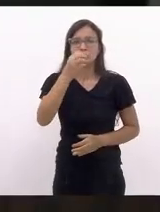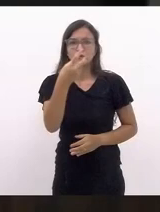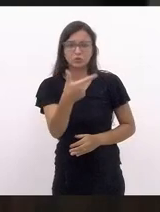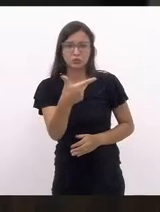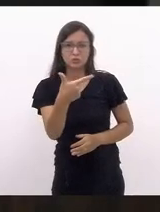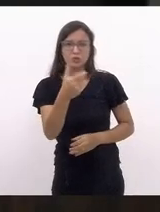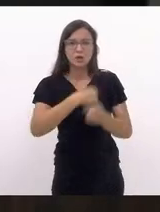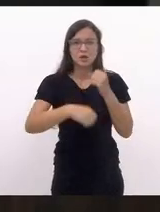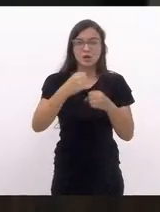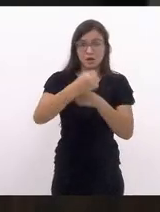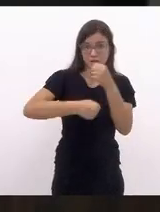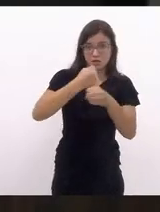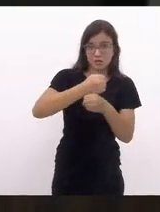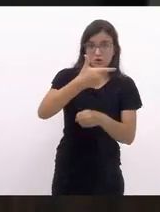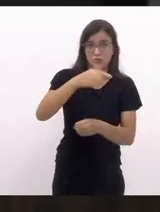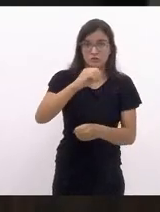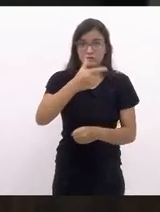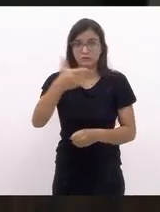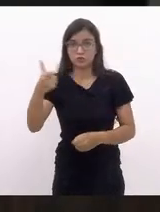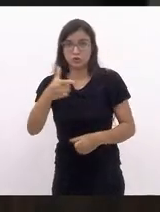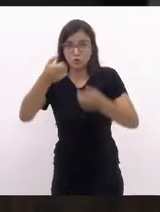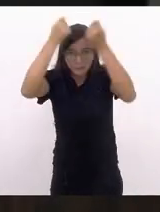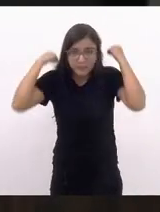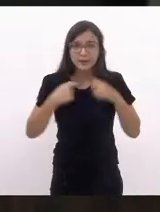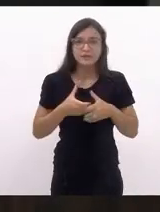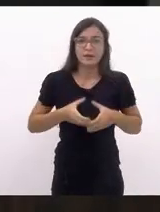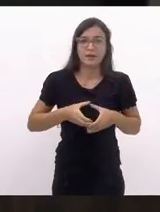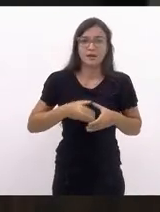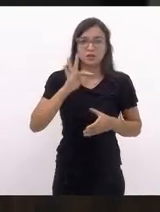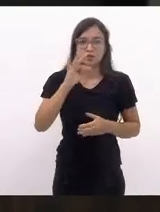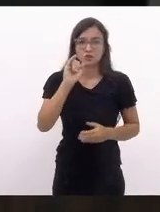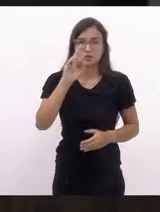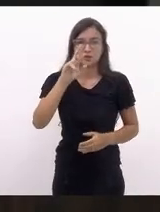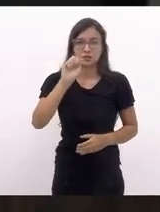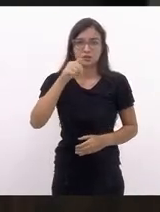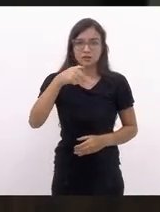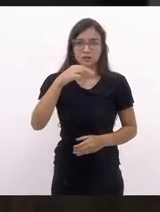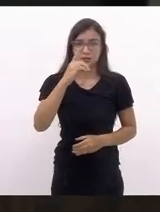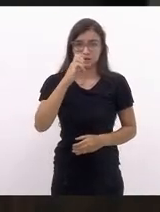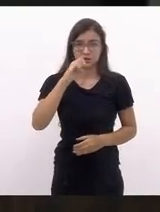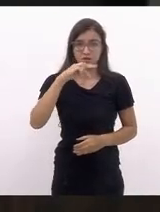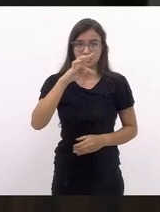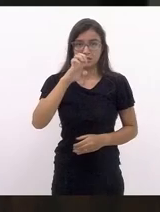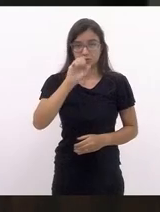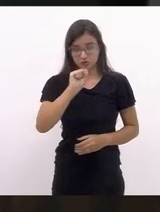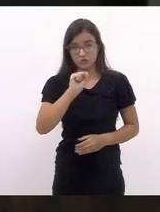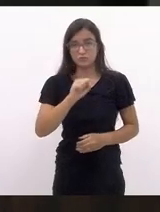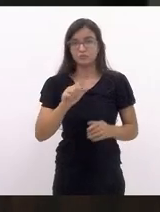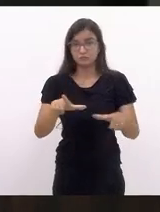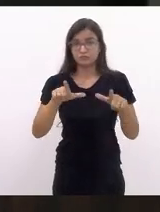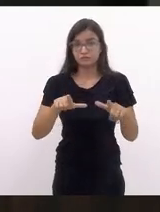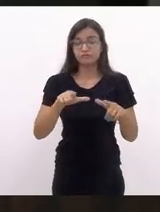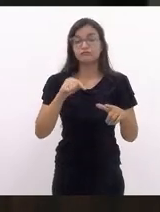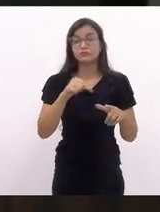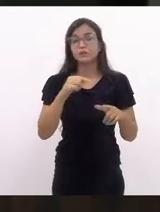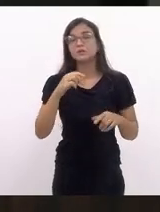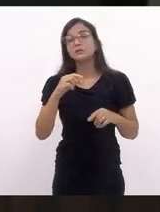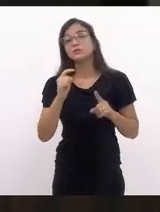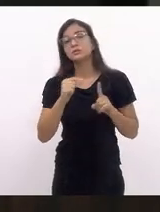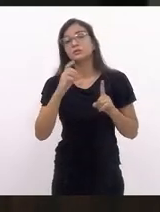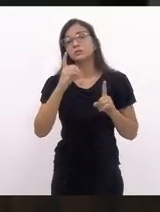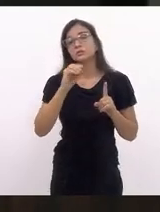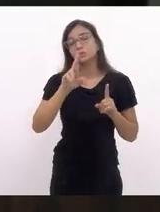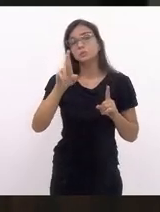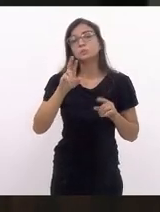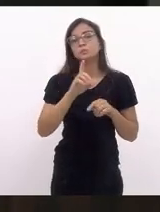Noel de Carvalho concede medalha Tiradentes e respectivo diploma Austin Doutor Paulo Roberto dos Santos